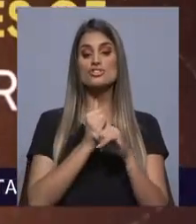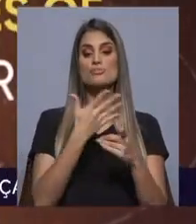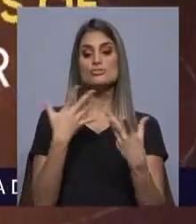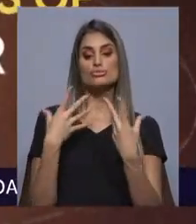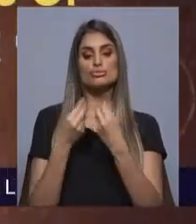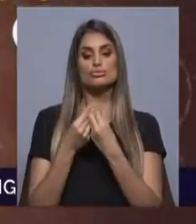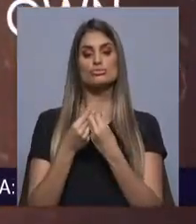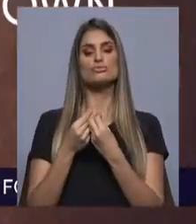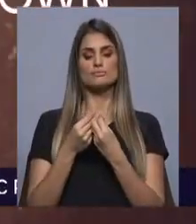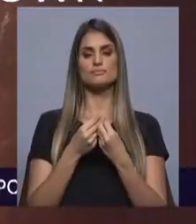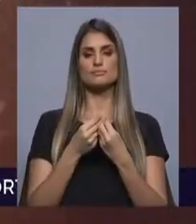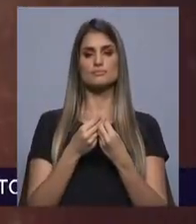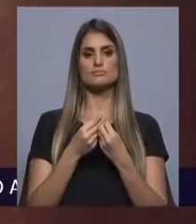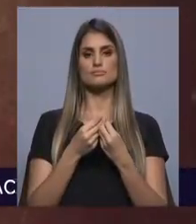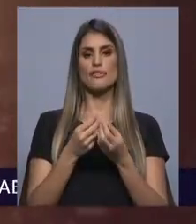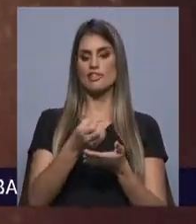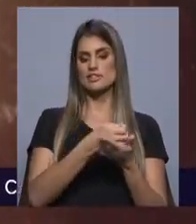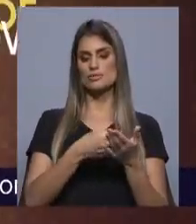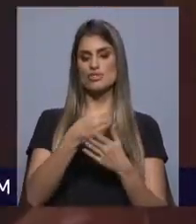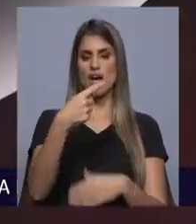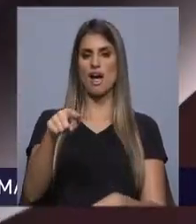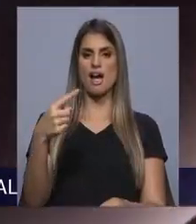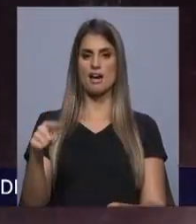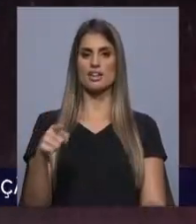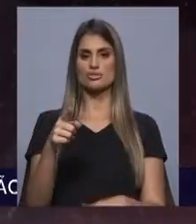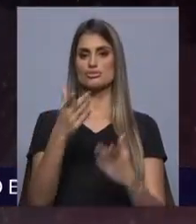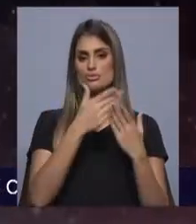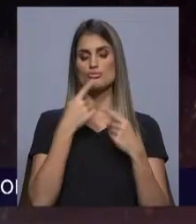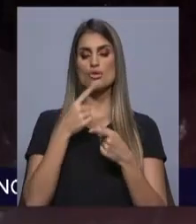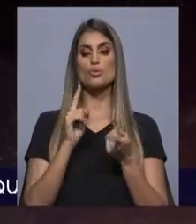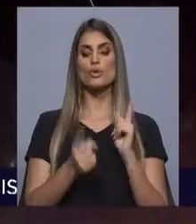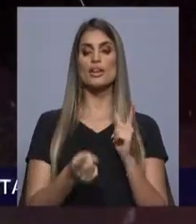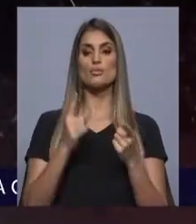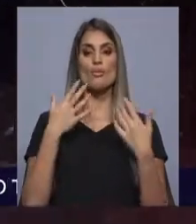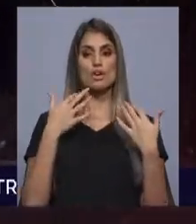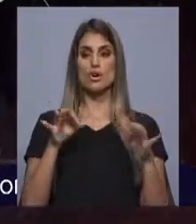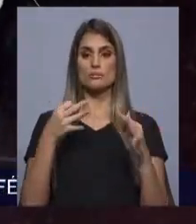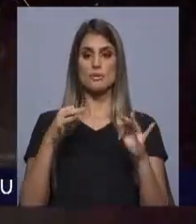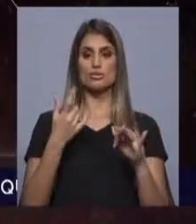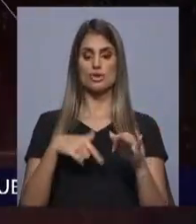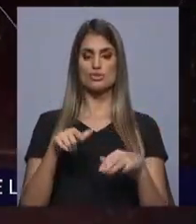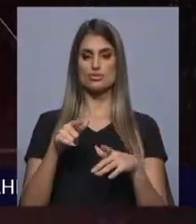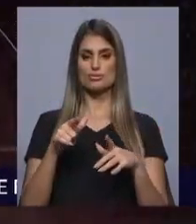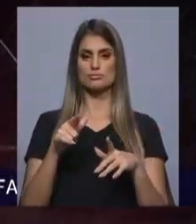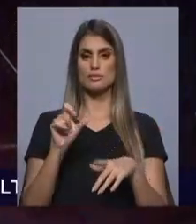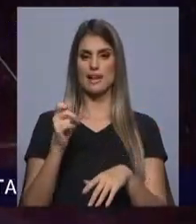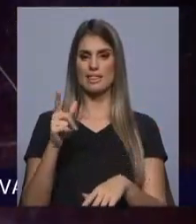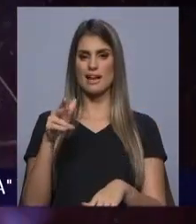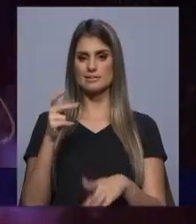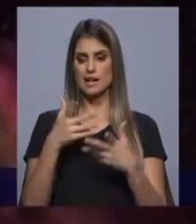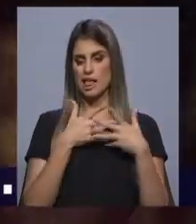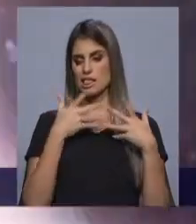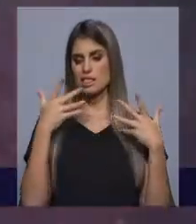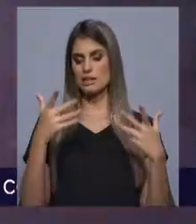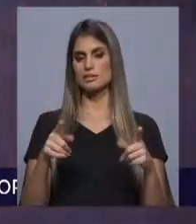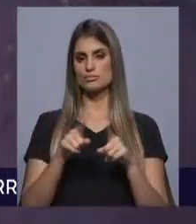têm gigantescos vazios. Este estudo diz-nos o seguinte: não é normal nós termos uma galáxia tão grande, tão densa como a